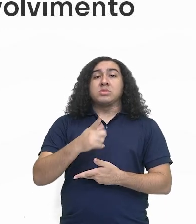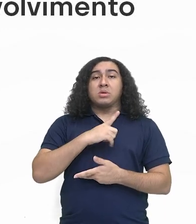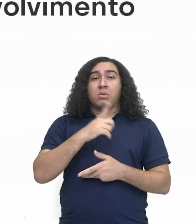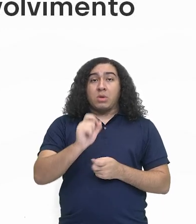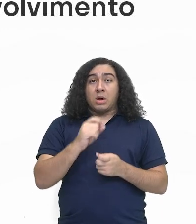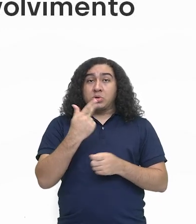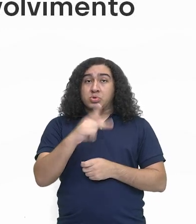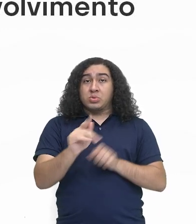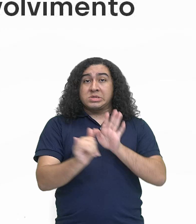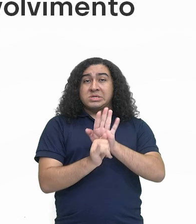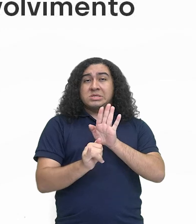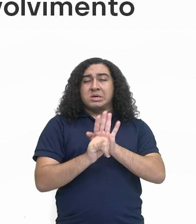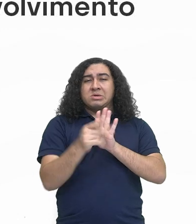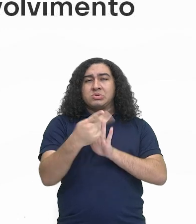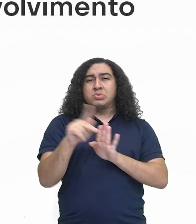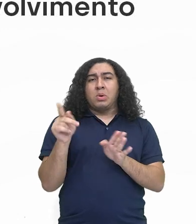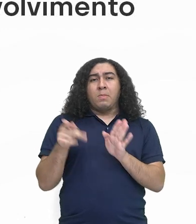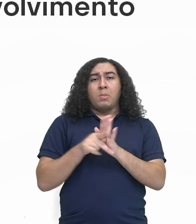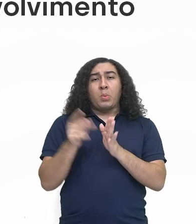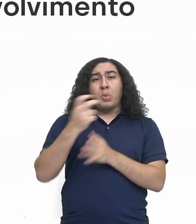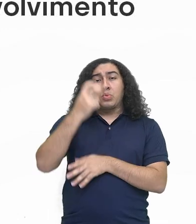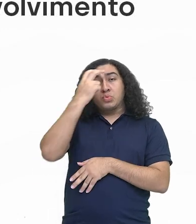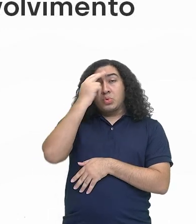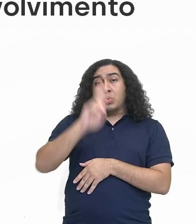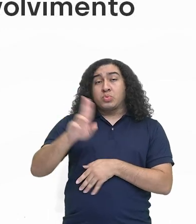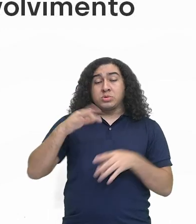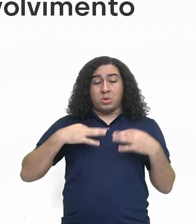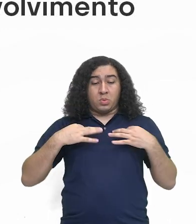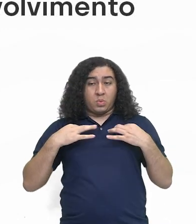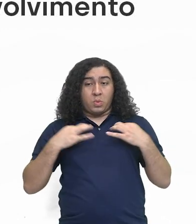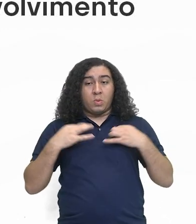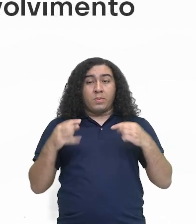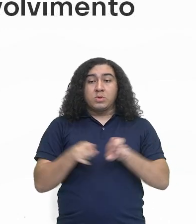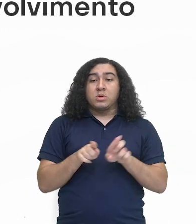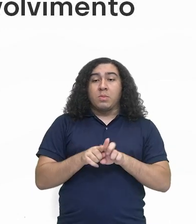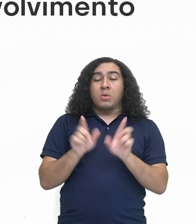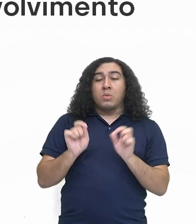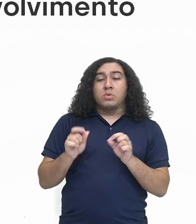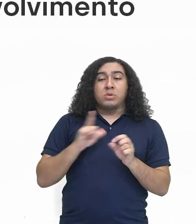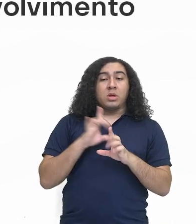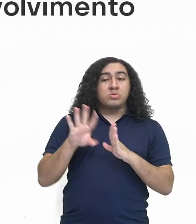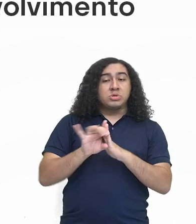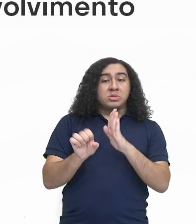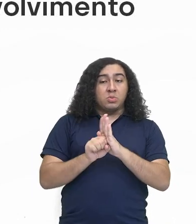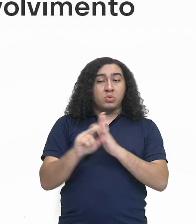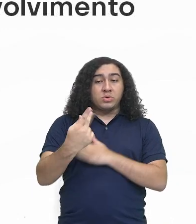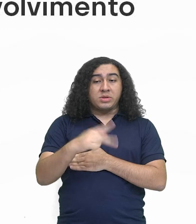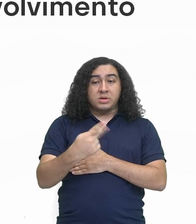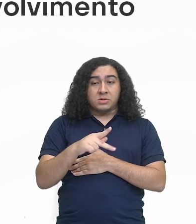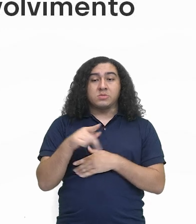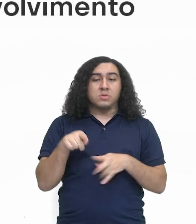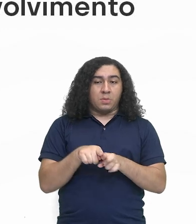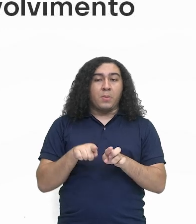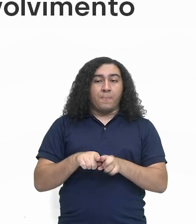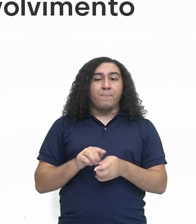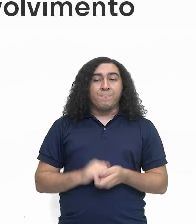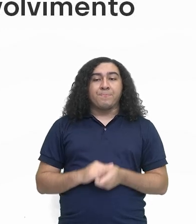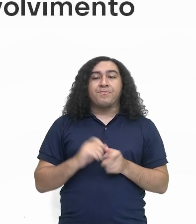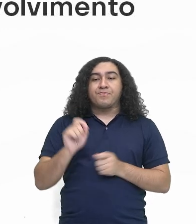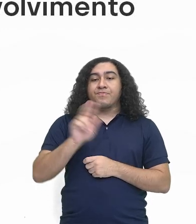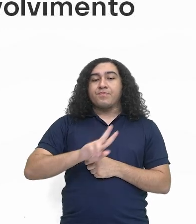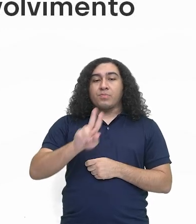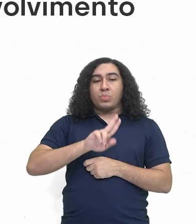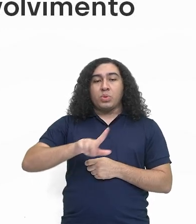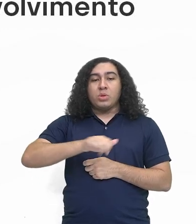manifestam as suas obras através das vestimentas, através das alegorias, né, muitas vezes, que são feitas